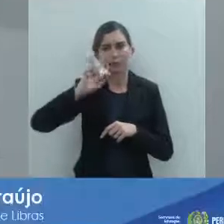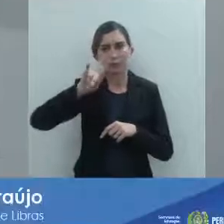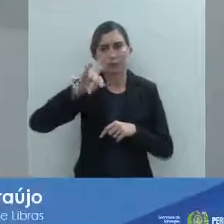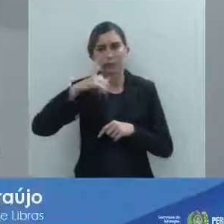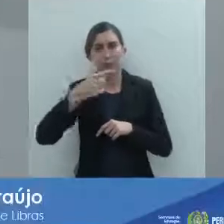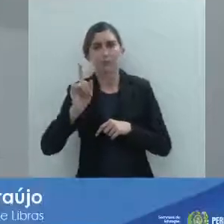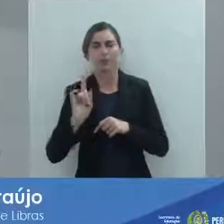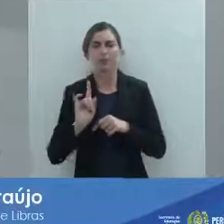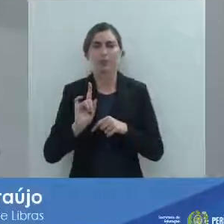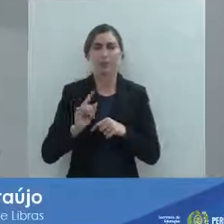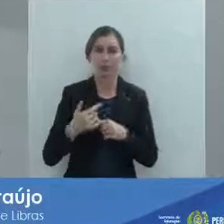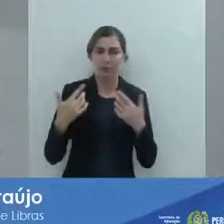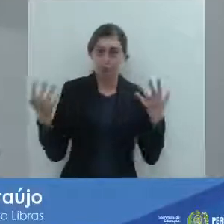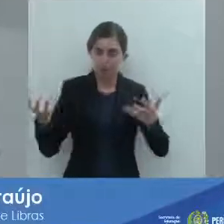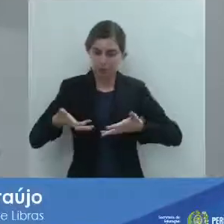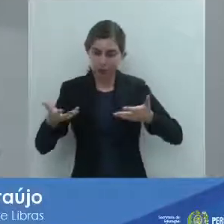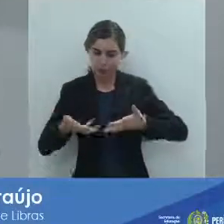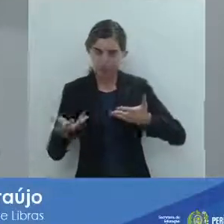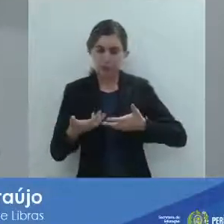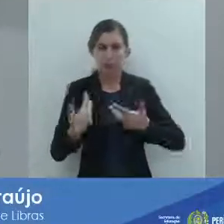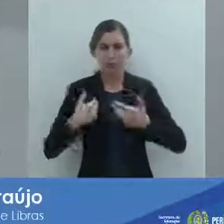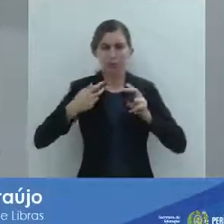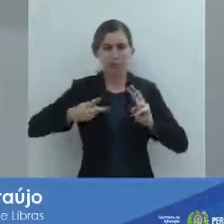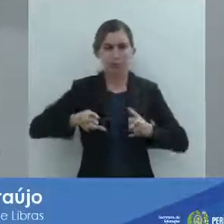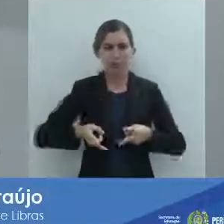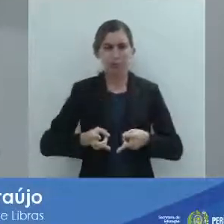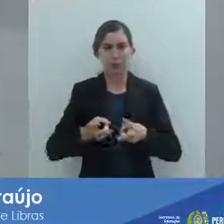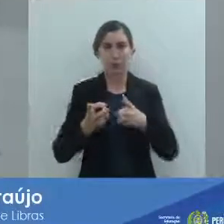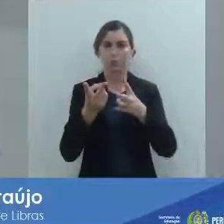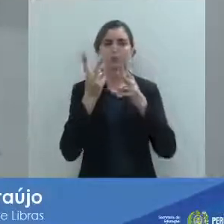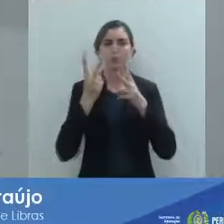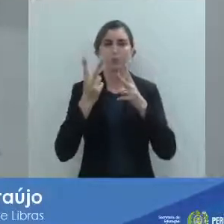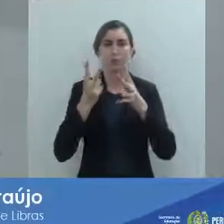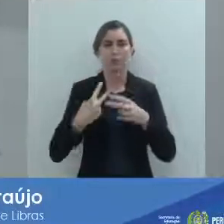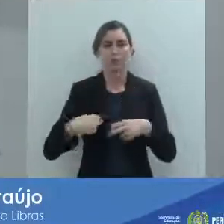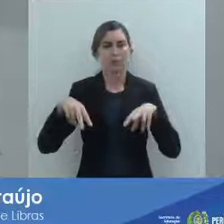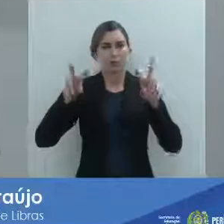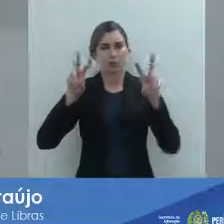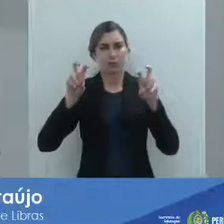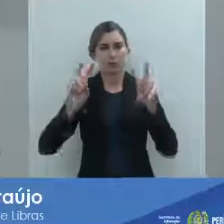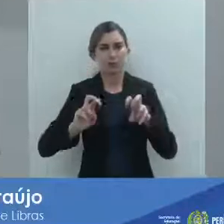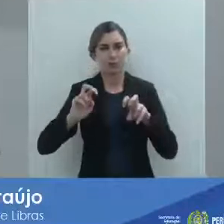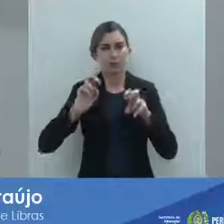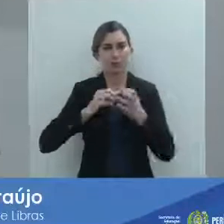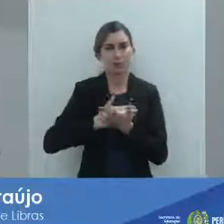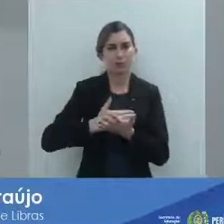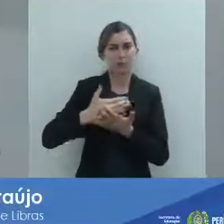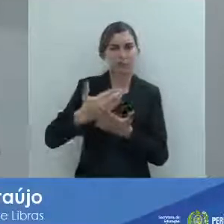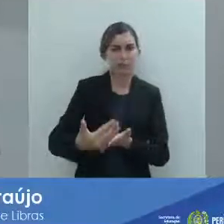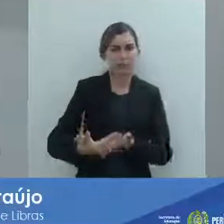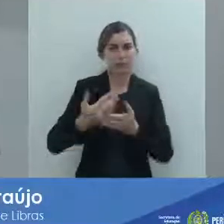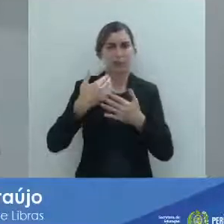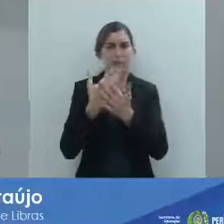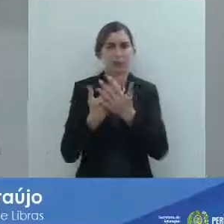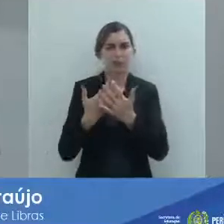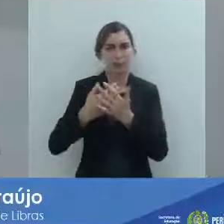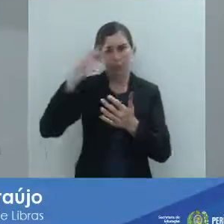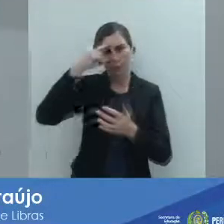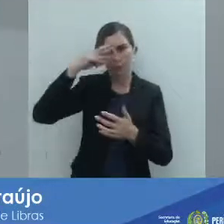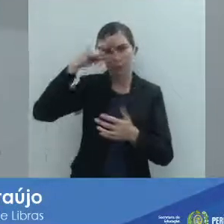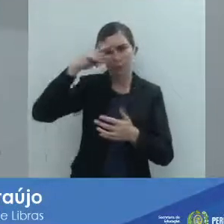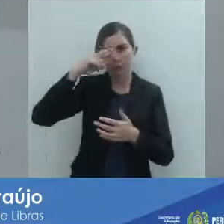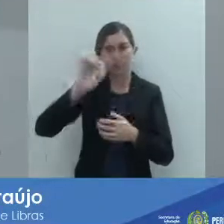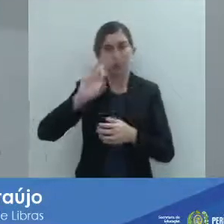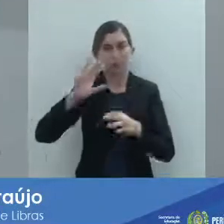de Pimpão hoje vamos dar continuidade ao conteúdo de introdução aos estudos históricos